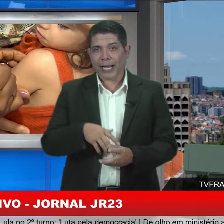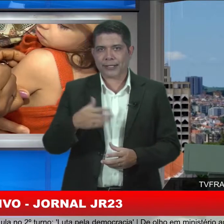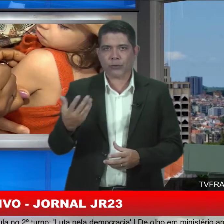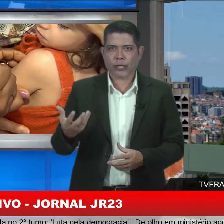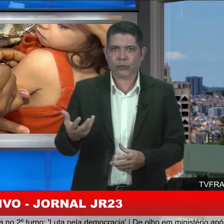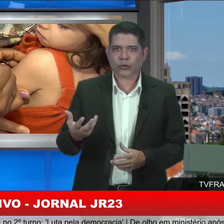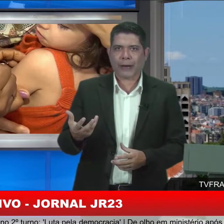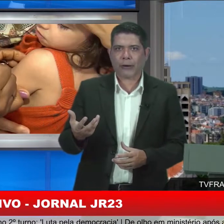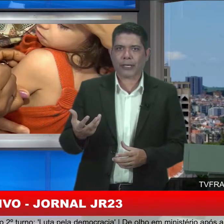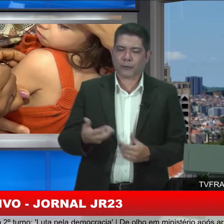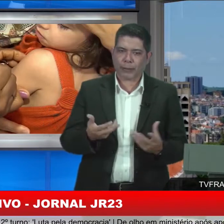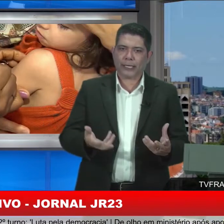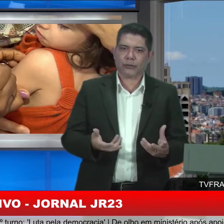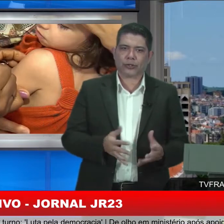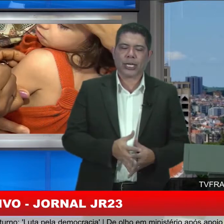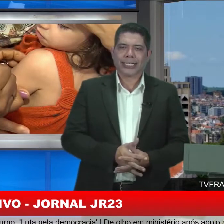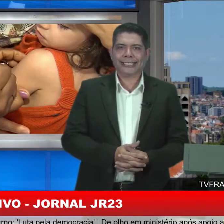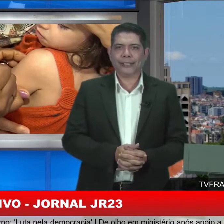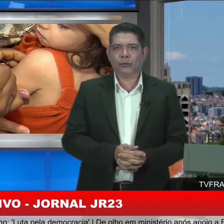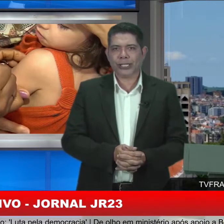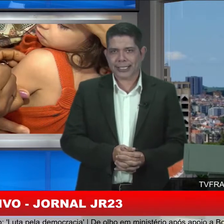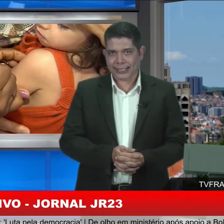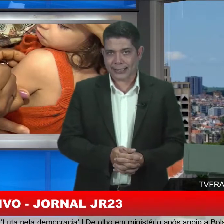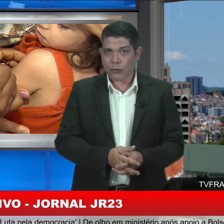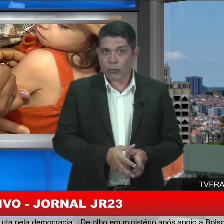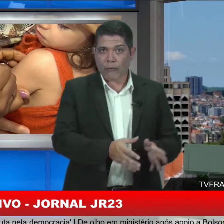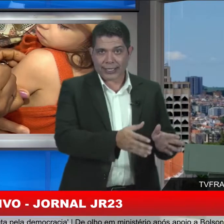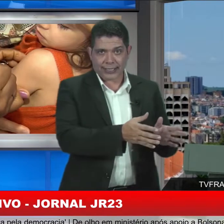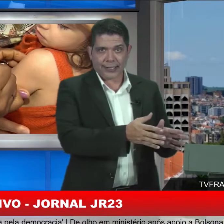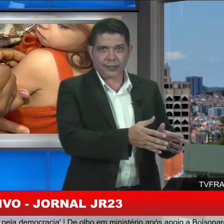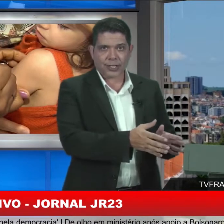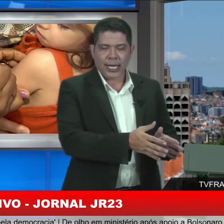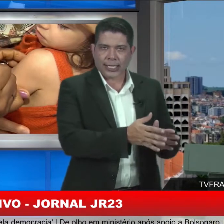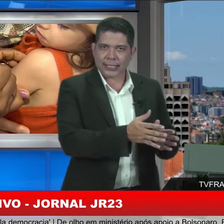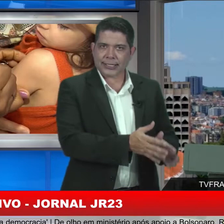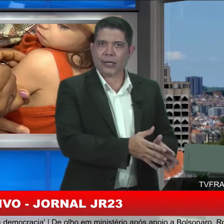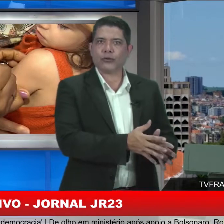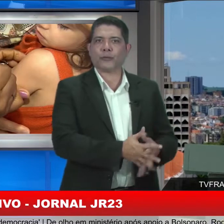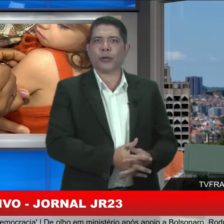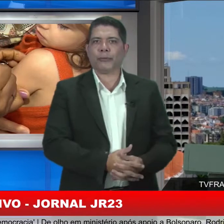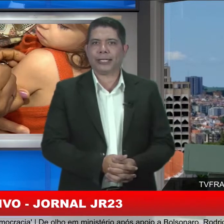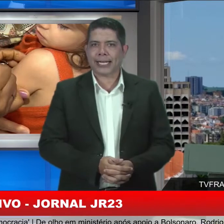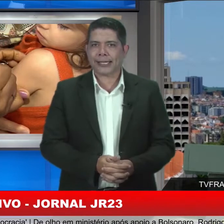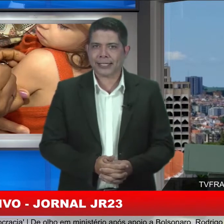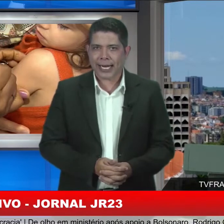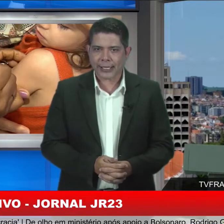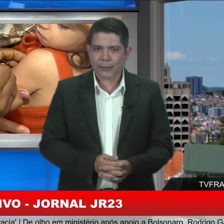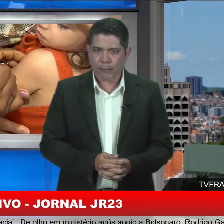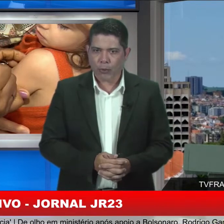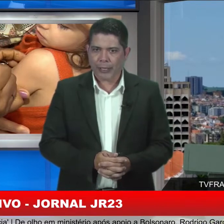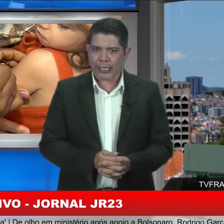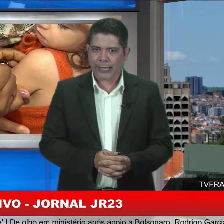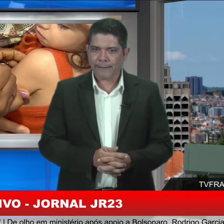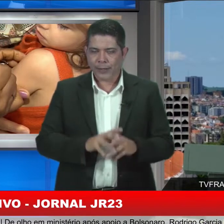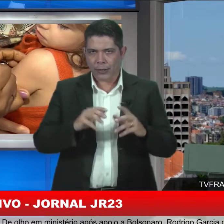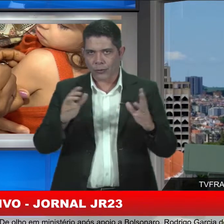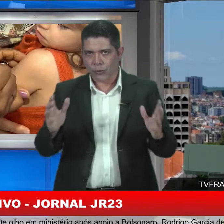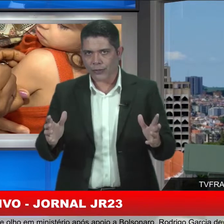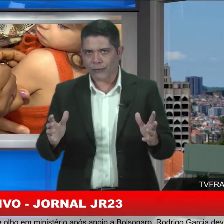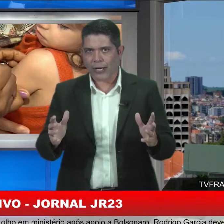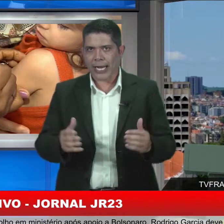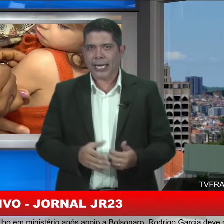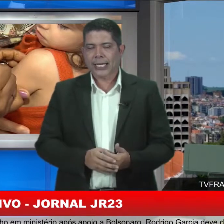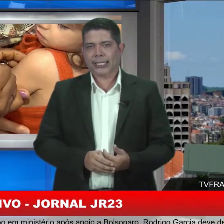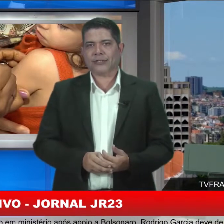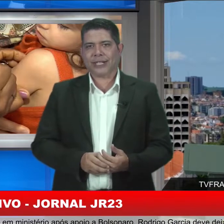que o Brasil tem um dos maiores planos de imunização com vacinas que são disponibilizadas na rede pública. Eu não